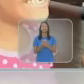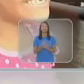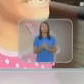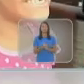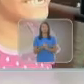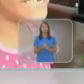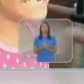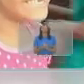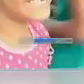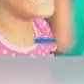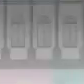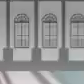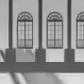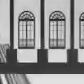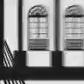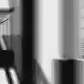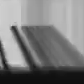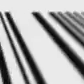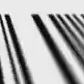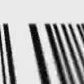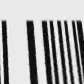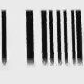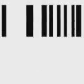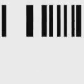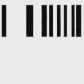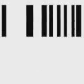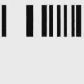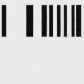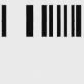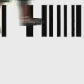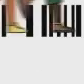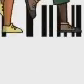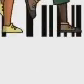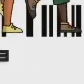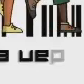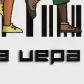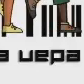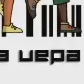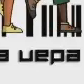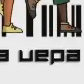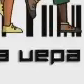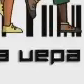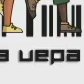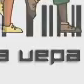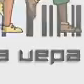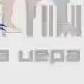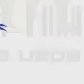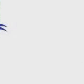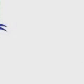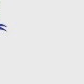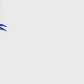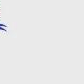sociedade. UEPA, ações que repercutem no dia a dia.